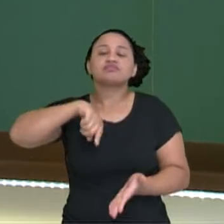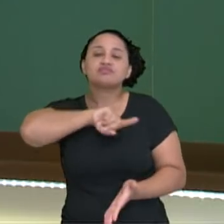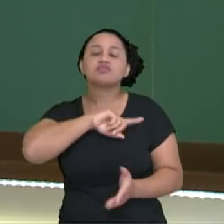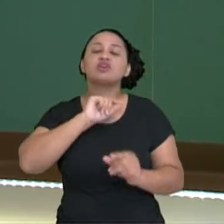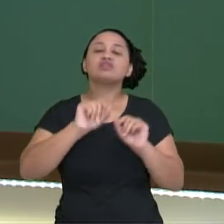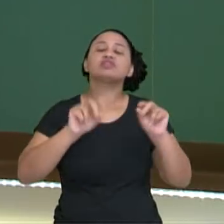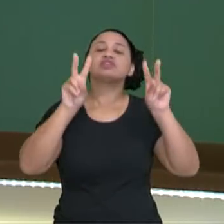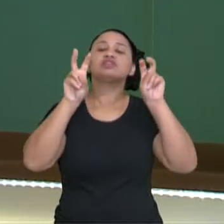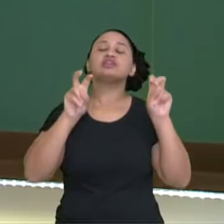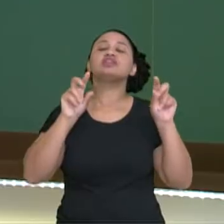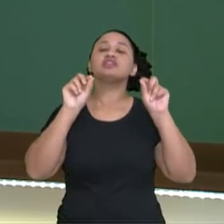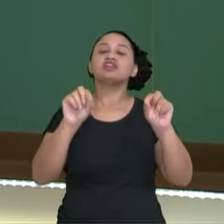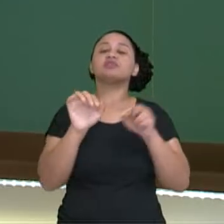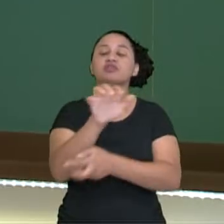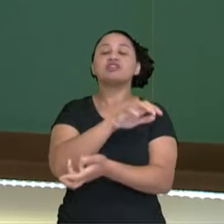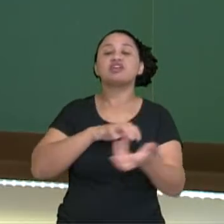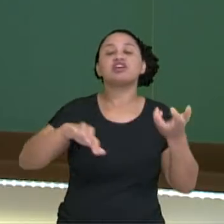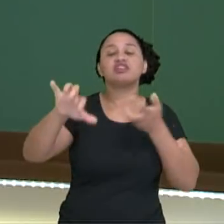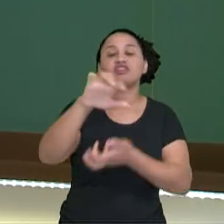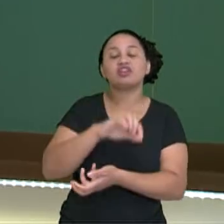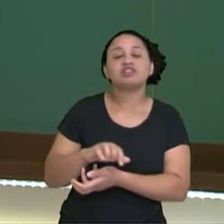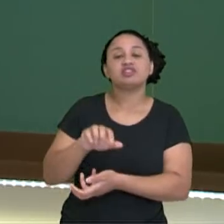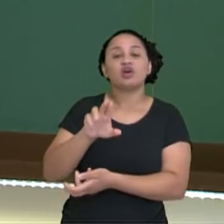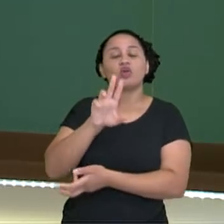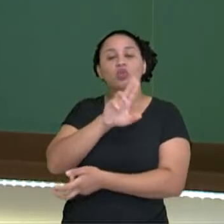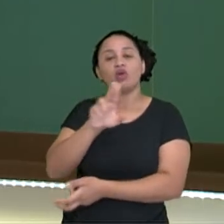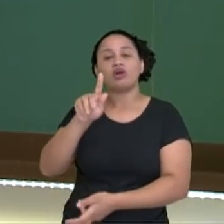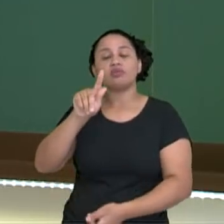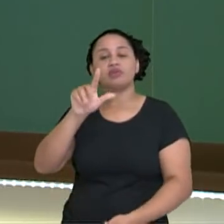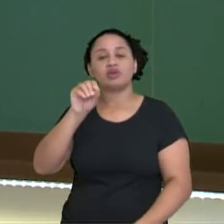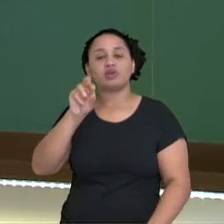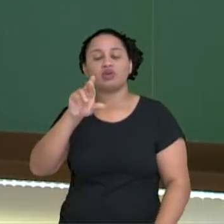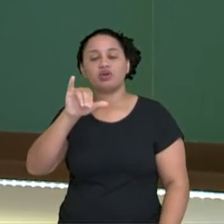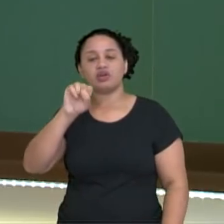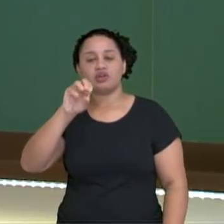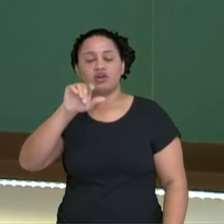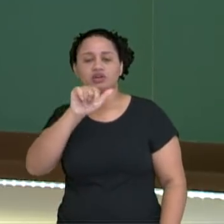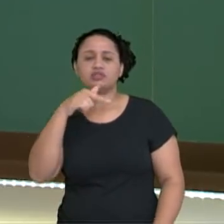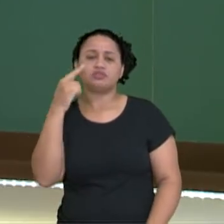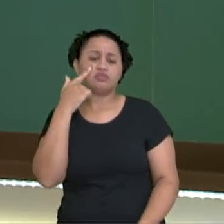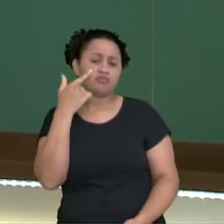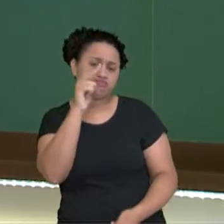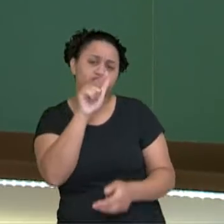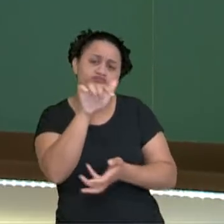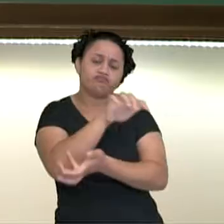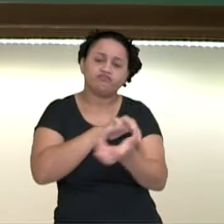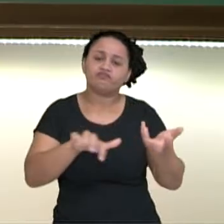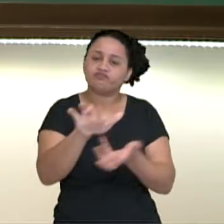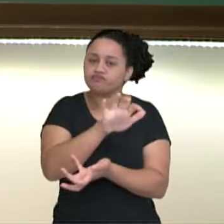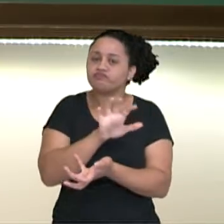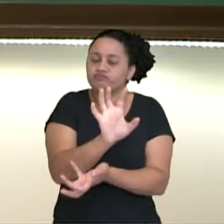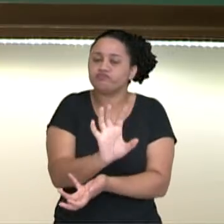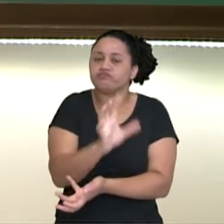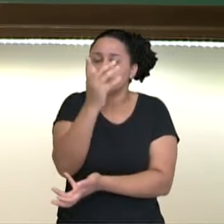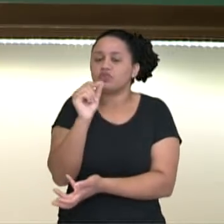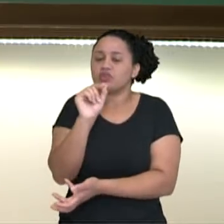nós vamos falar sobre a Revolução Gloriosa. A gente vai ver que a Revolução Gloriosa, ela foi